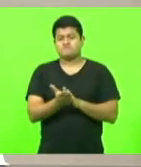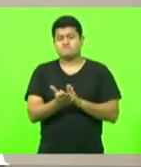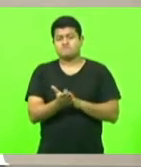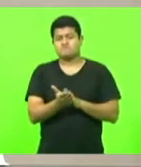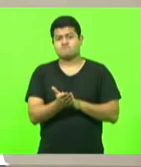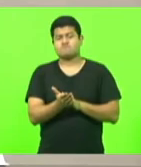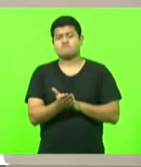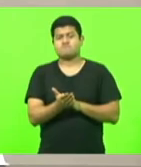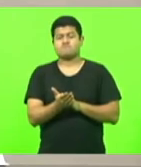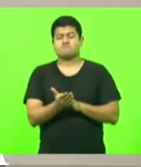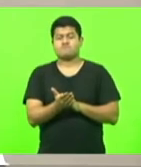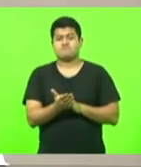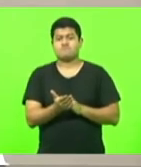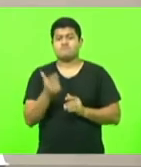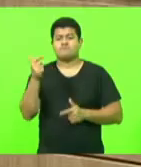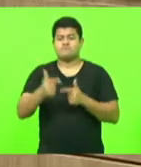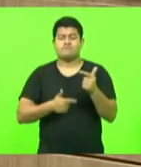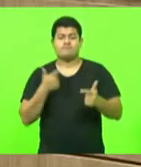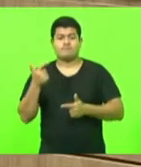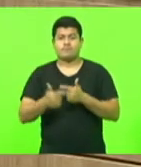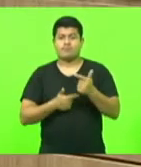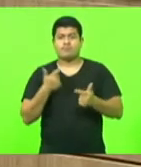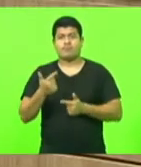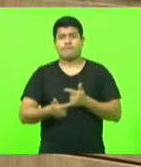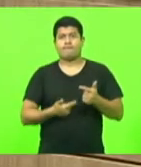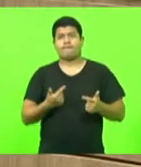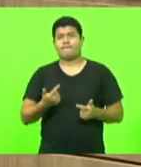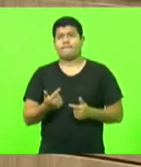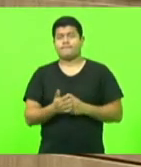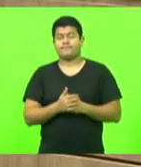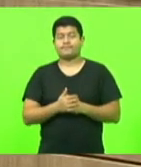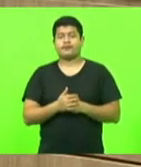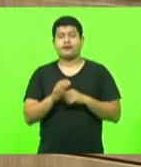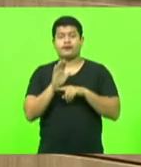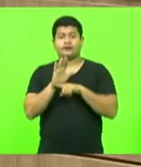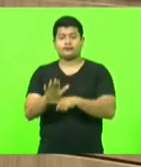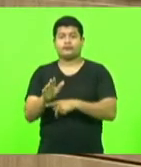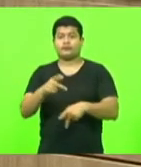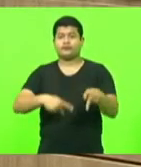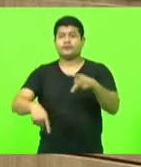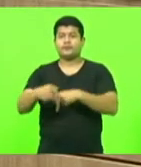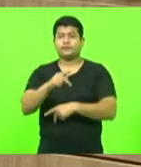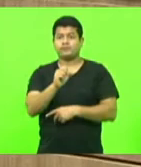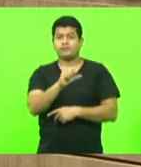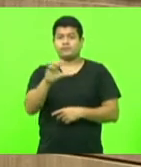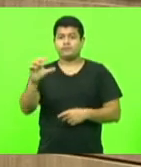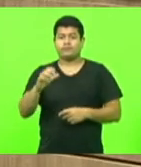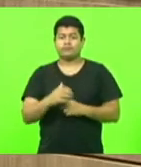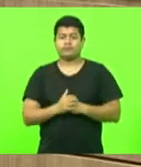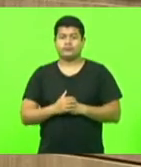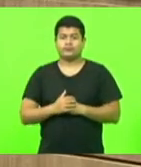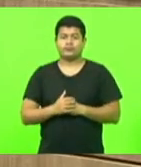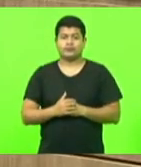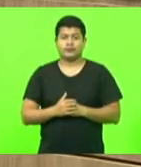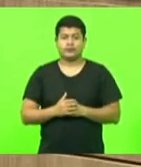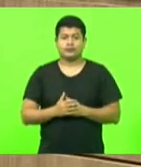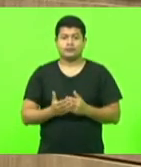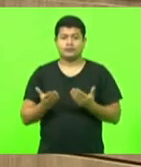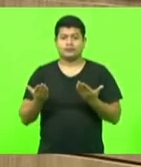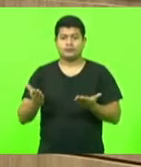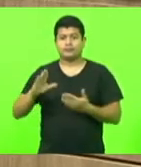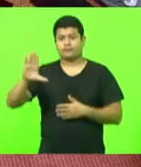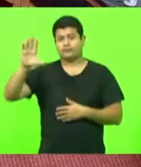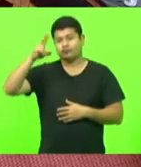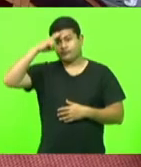pelo trabalho que vocês fazem em prol aos catarinenses. Deputado Vicente Carvalho Preço. Senhor